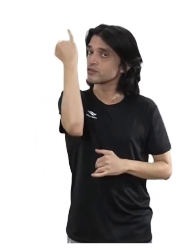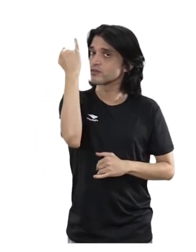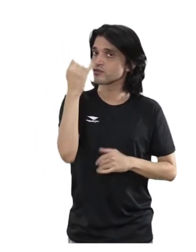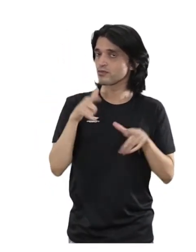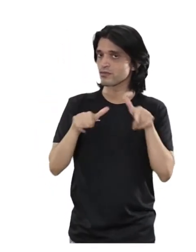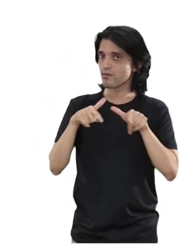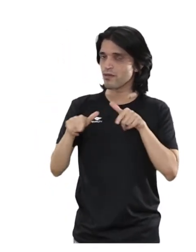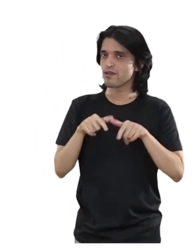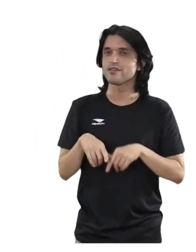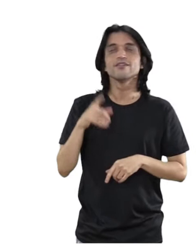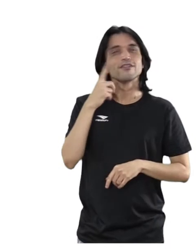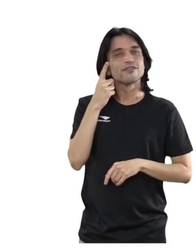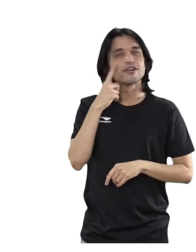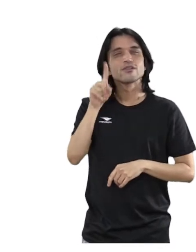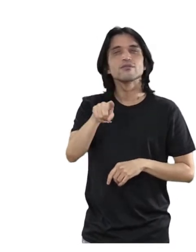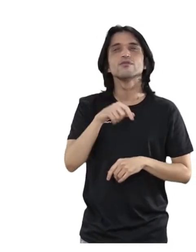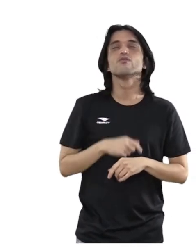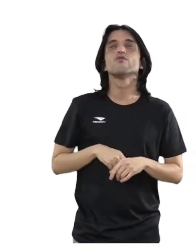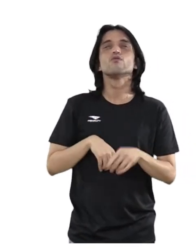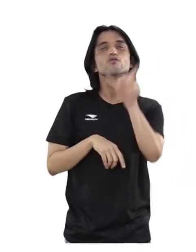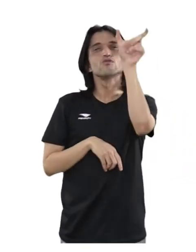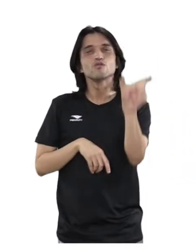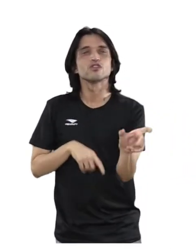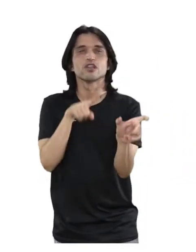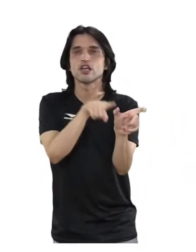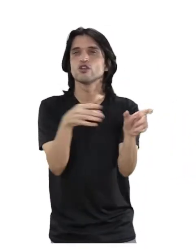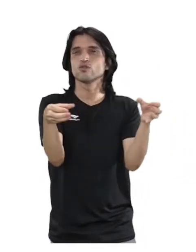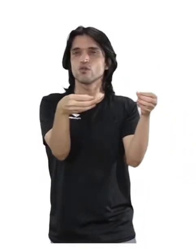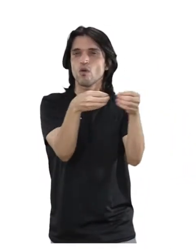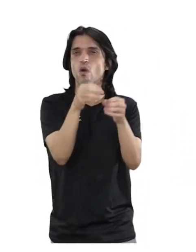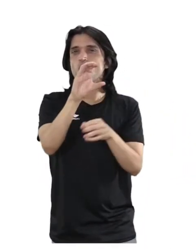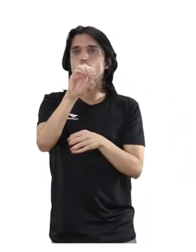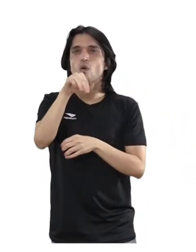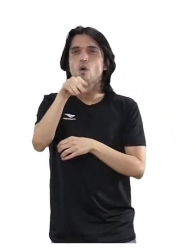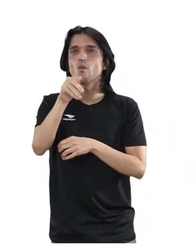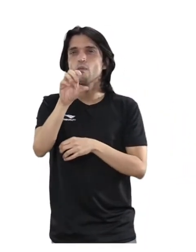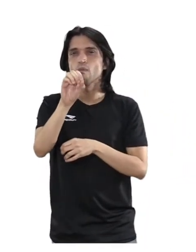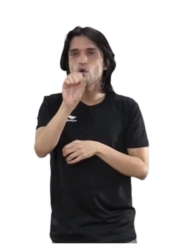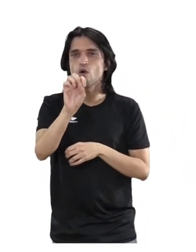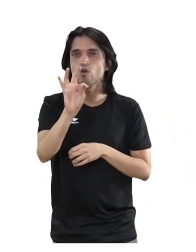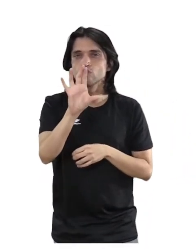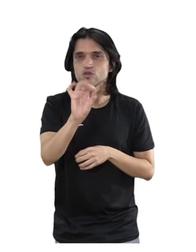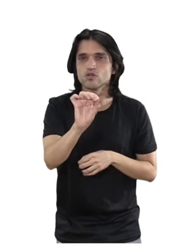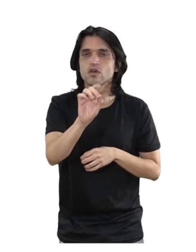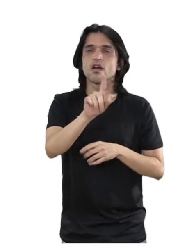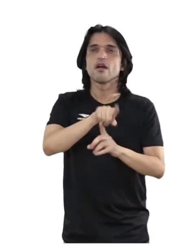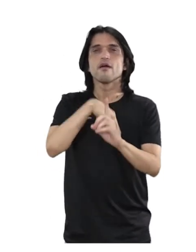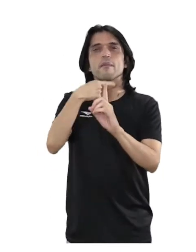ligação e mais predicativo. Como eu posso explicar isso aí? O sujeito composto é quando eu tenho 2